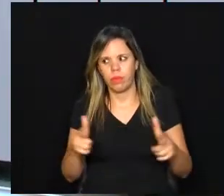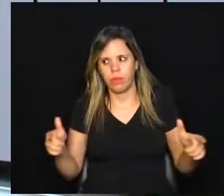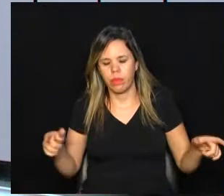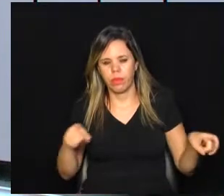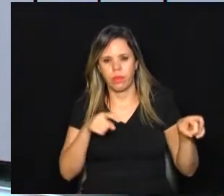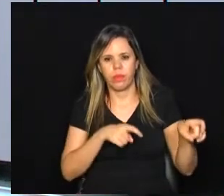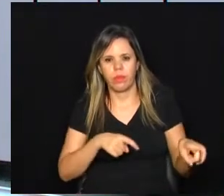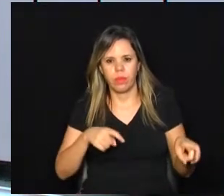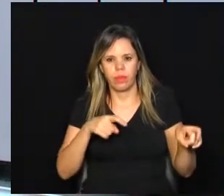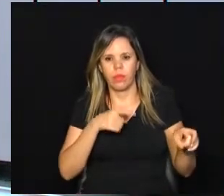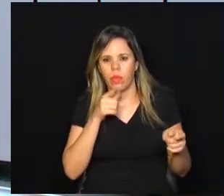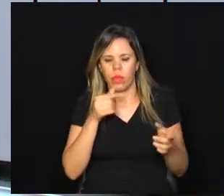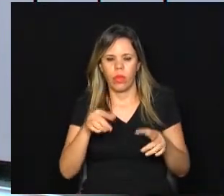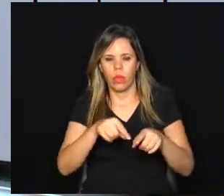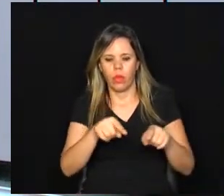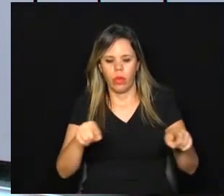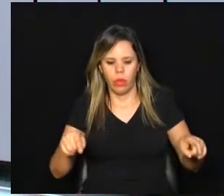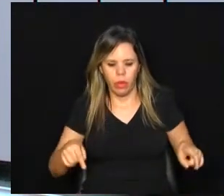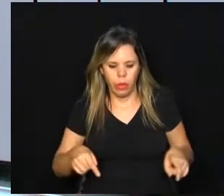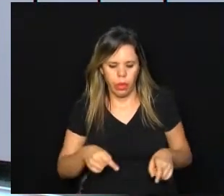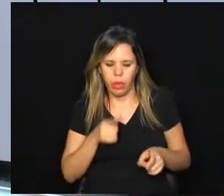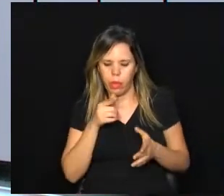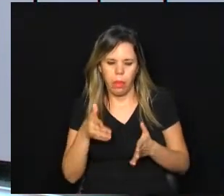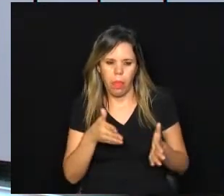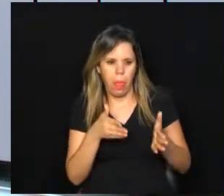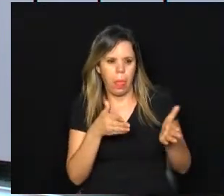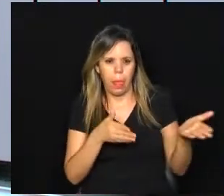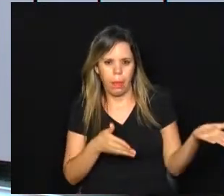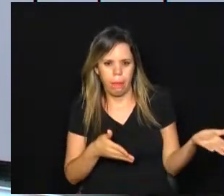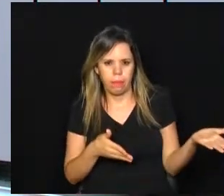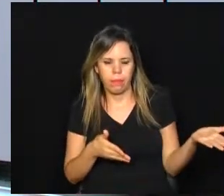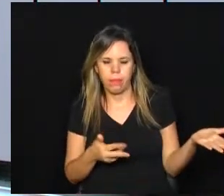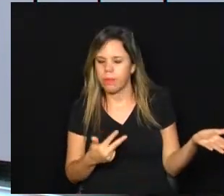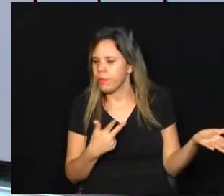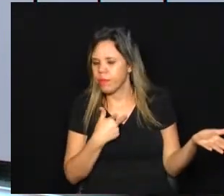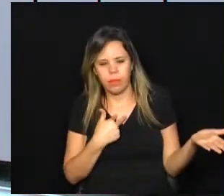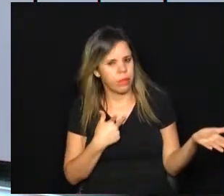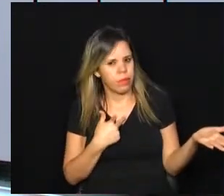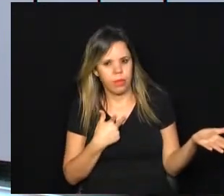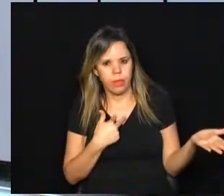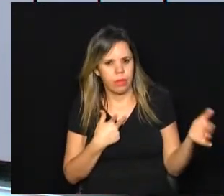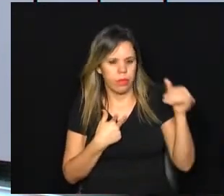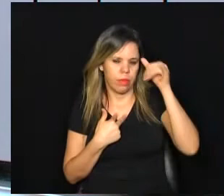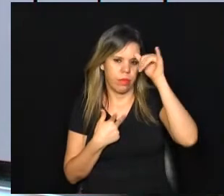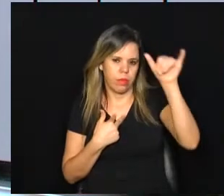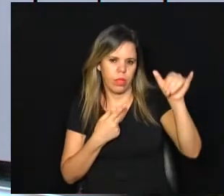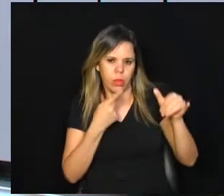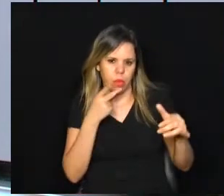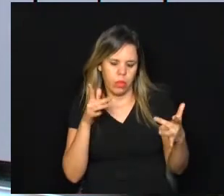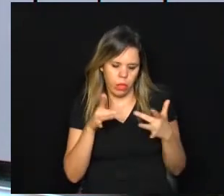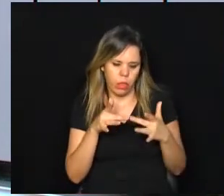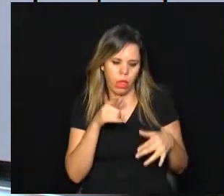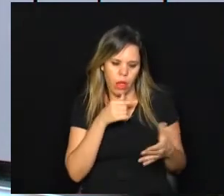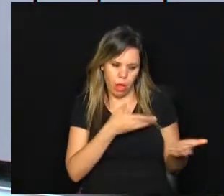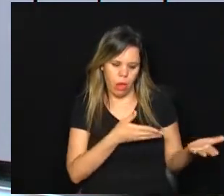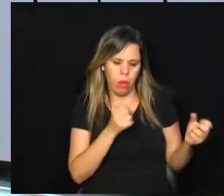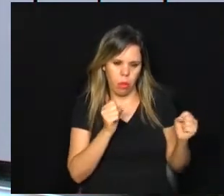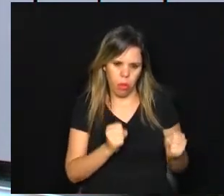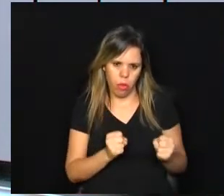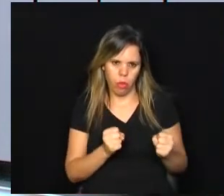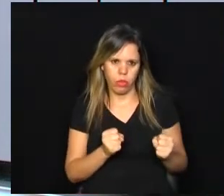que tem um lago ou passa um rio, sim, você não pode impedir que as pessoas tenham acesso àquela água, que é um